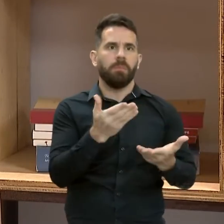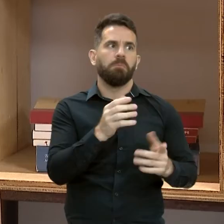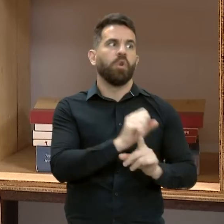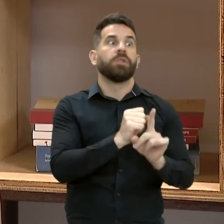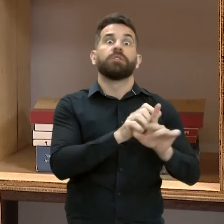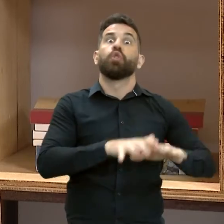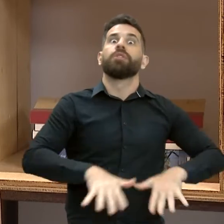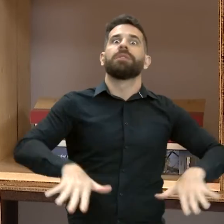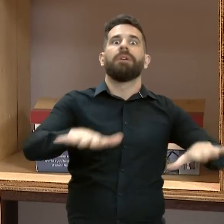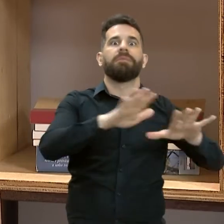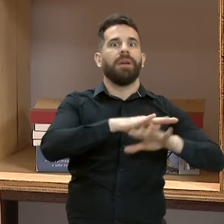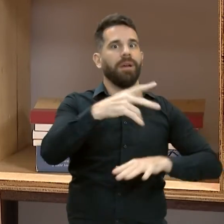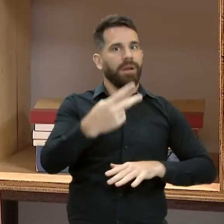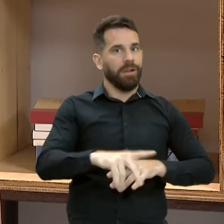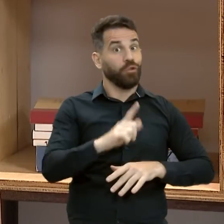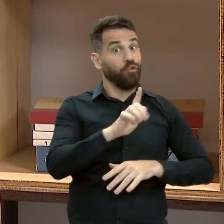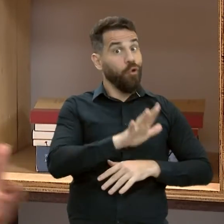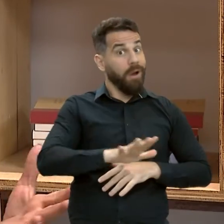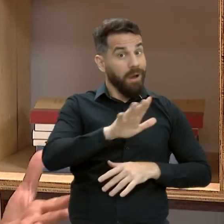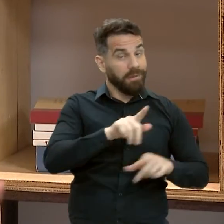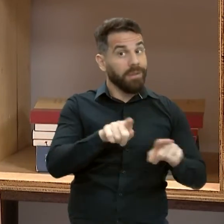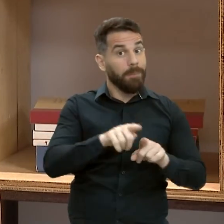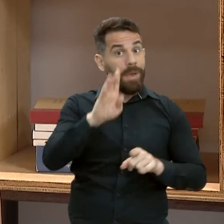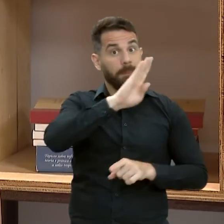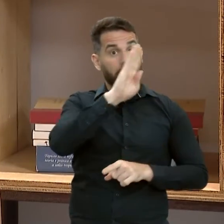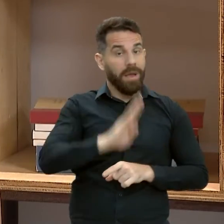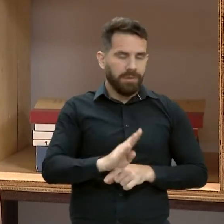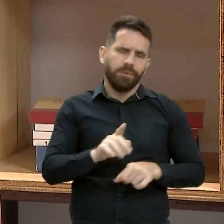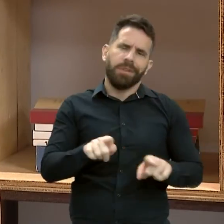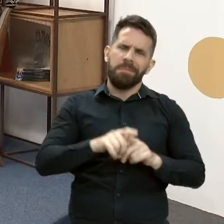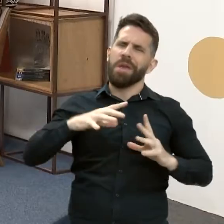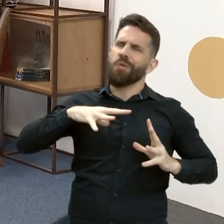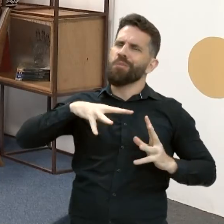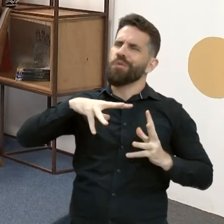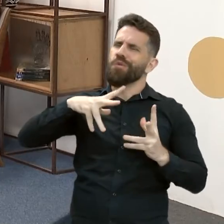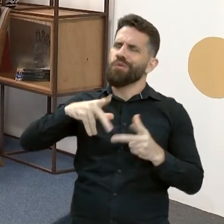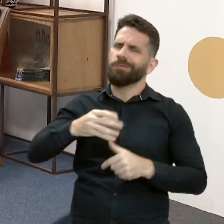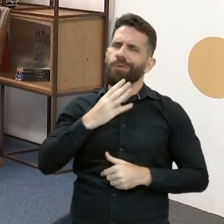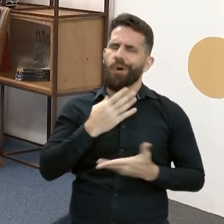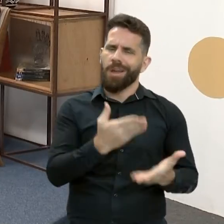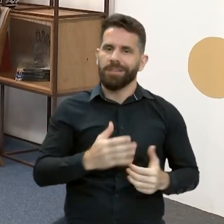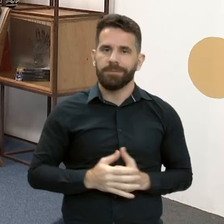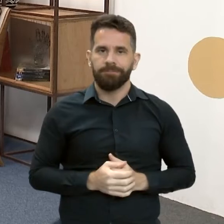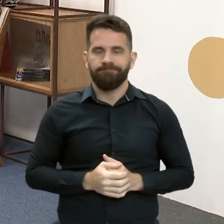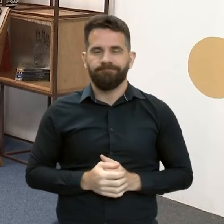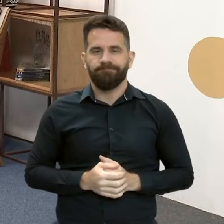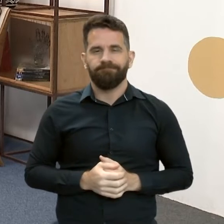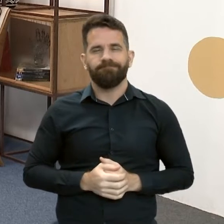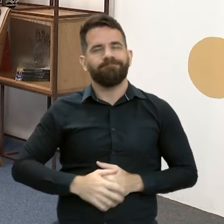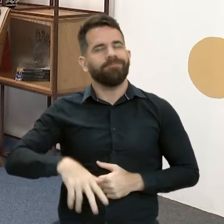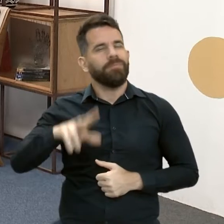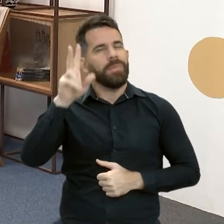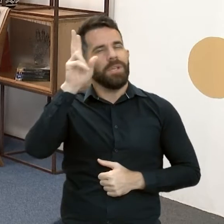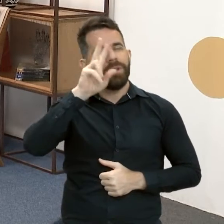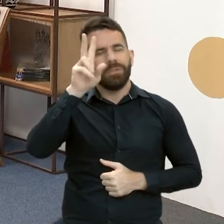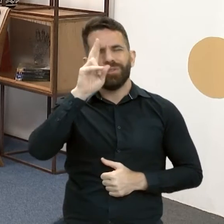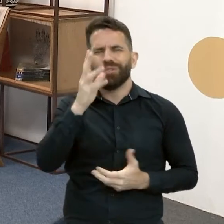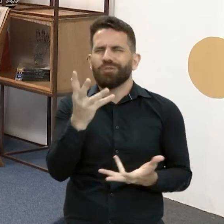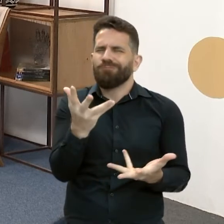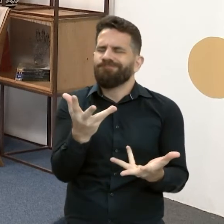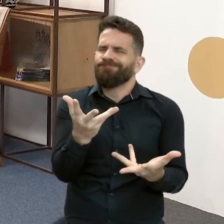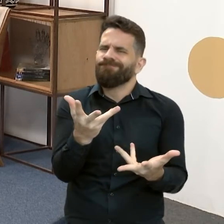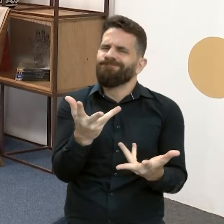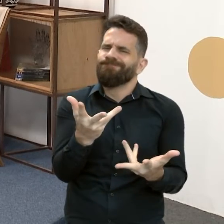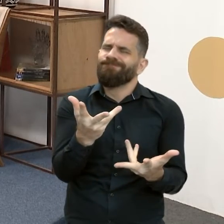sociedade goiana e para o Brasil. E a Universal. Que história incrível, que bate-papo incrível, um